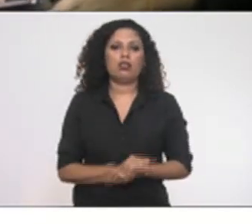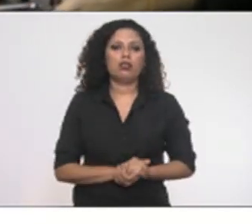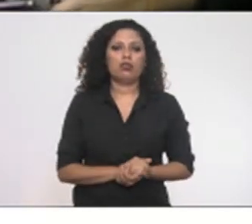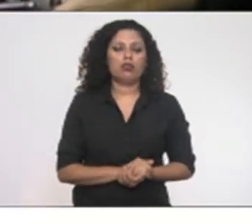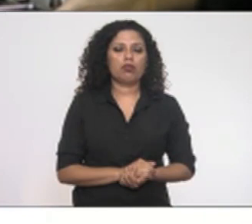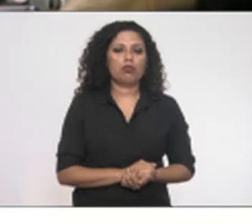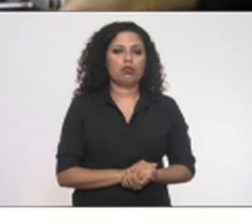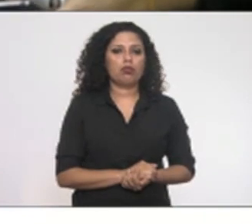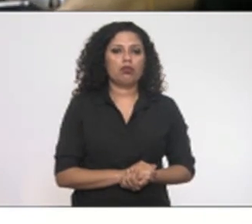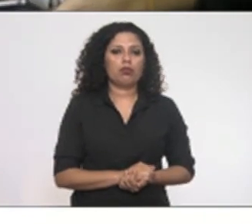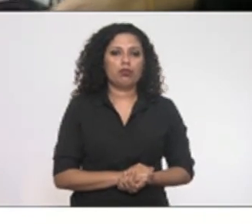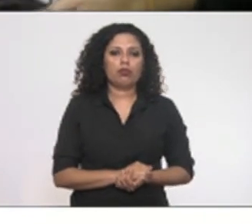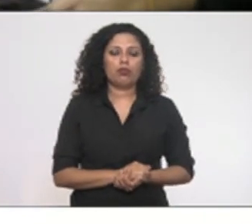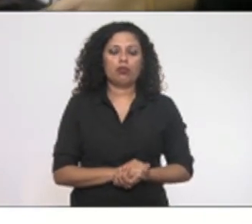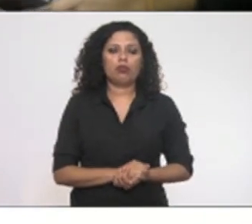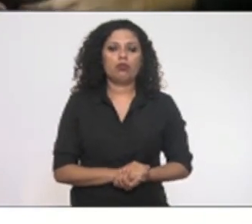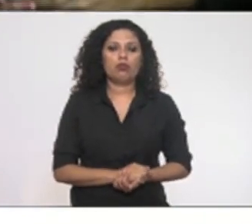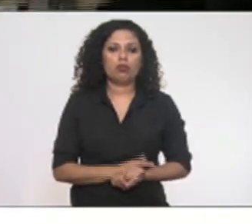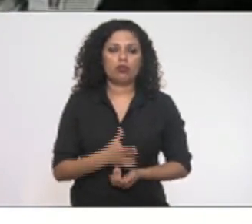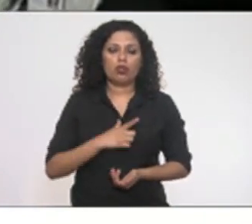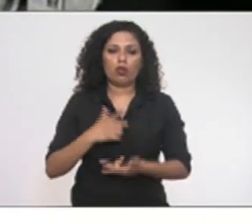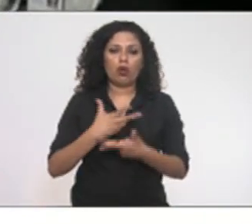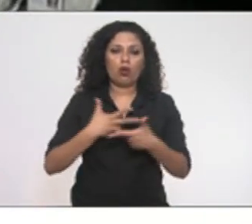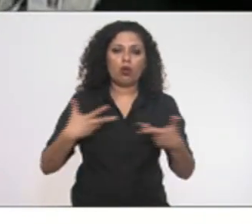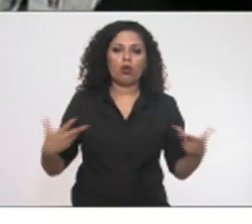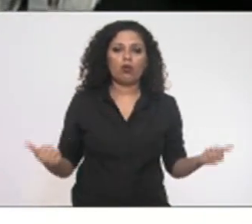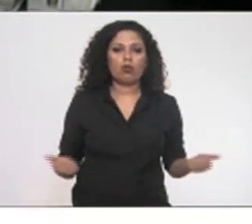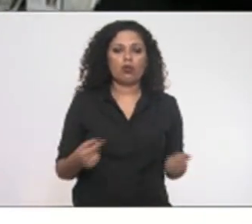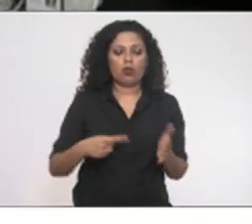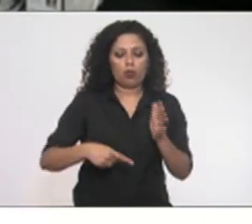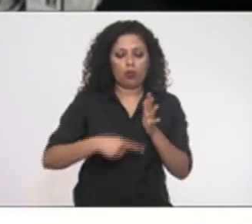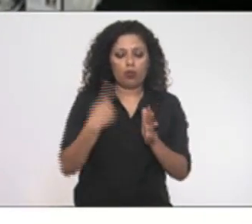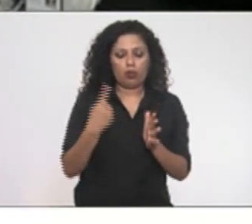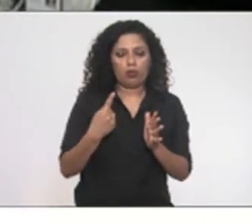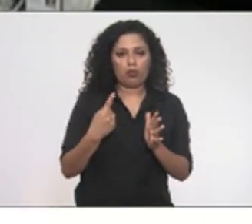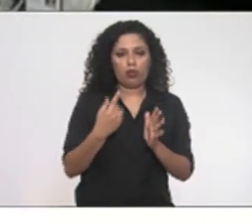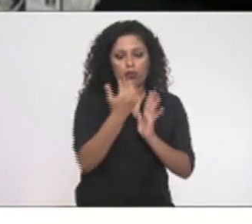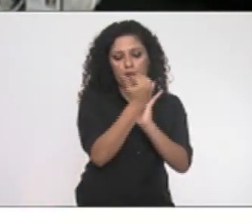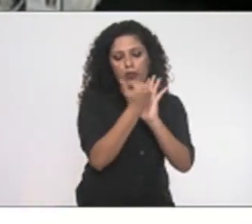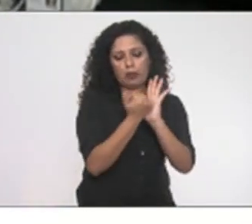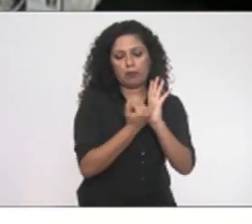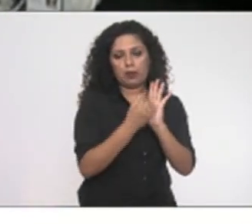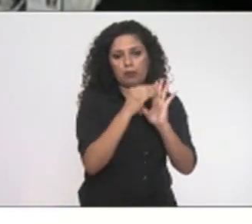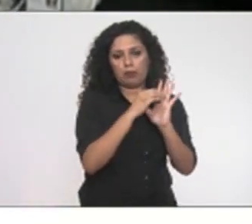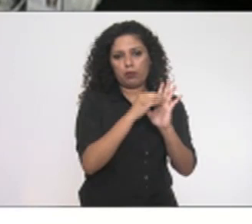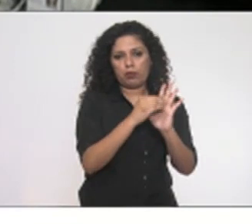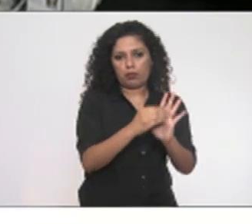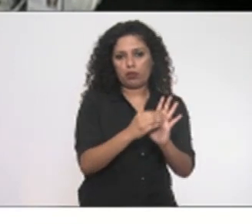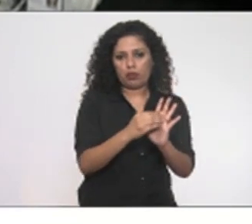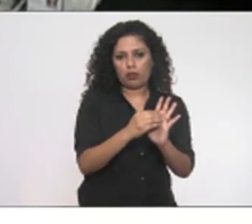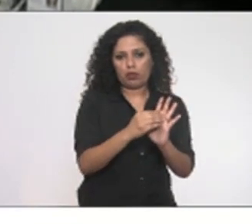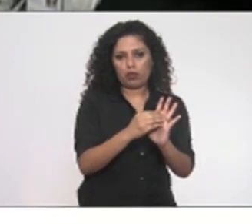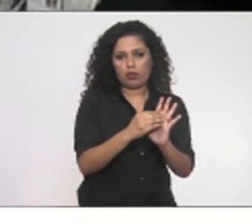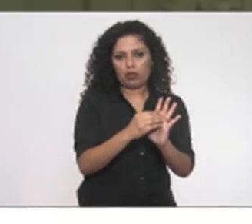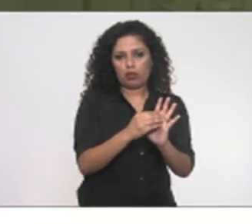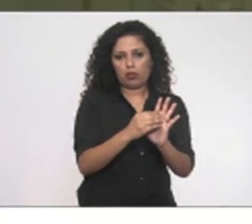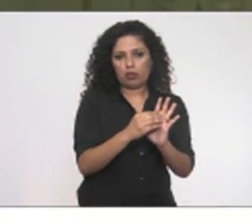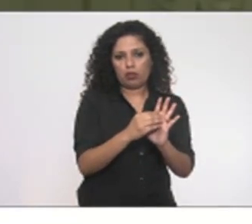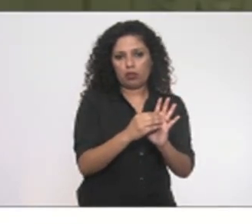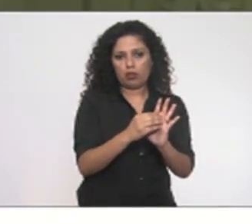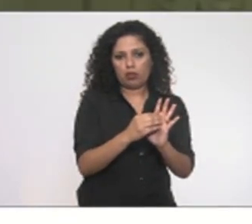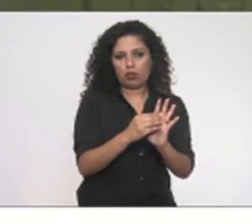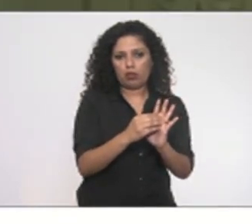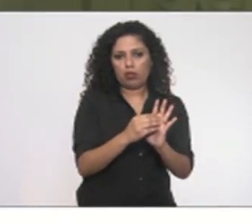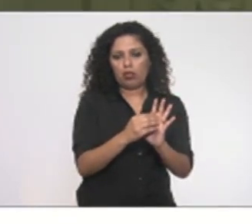tem outras coisas elencadas. Então, o primeiro passo desse processo, como eu falei, foi a reserva de capacidade de transporte no modelo de